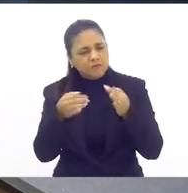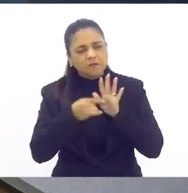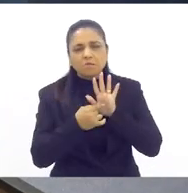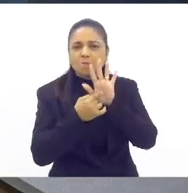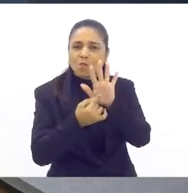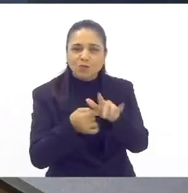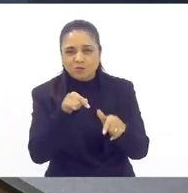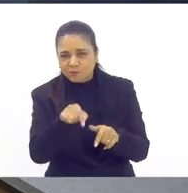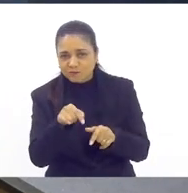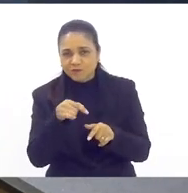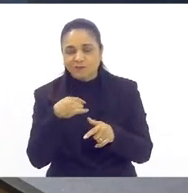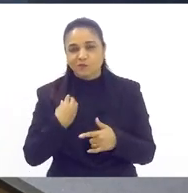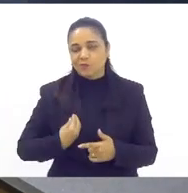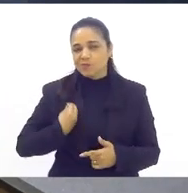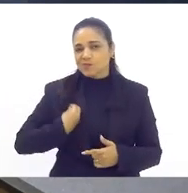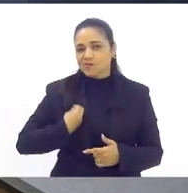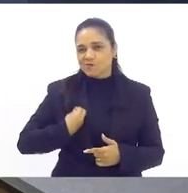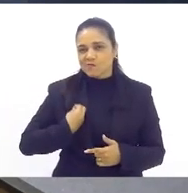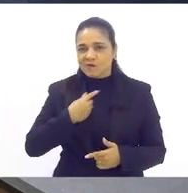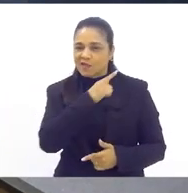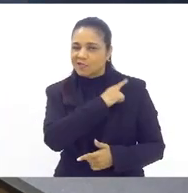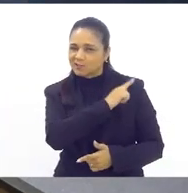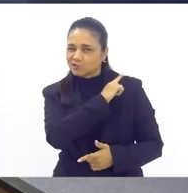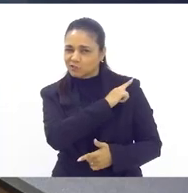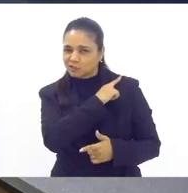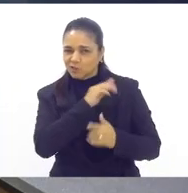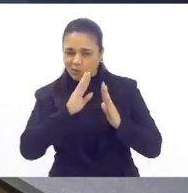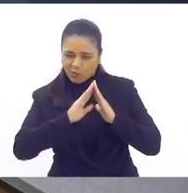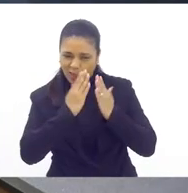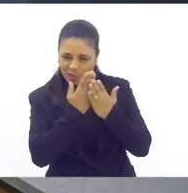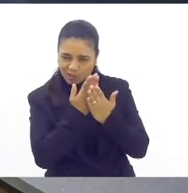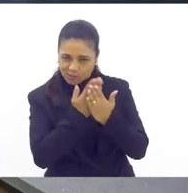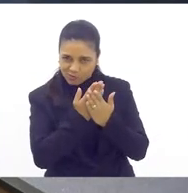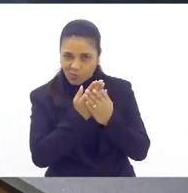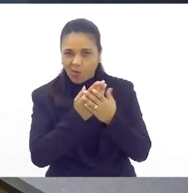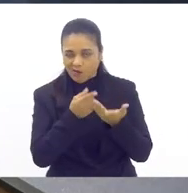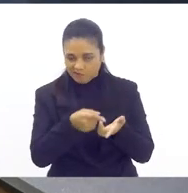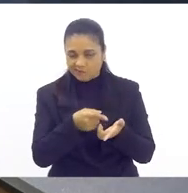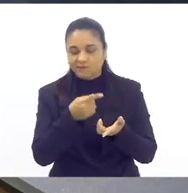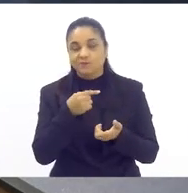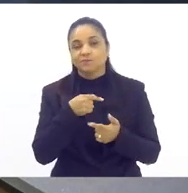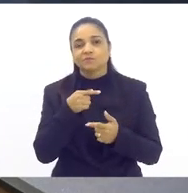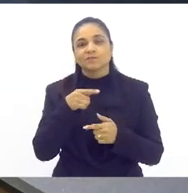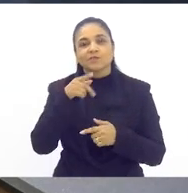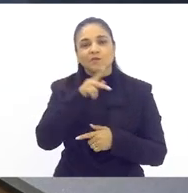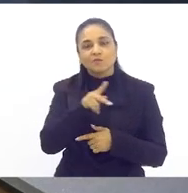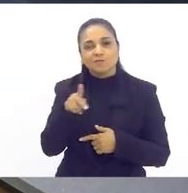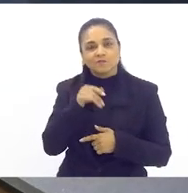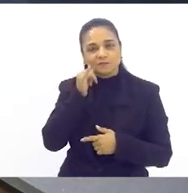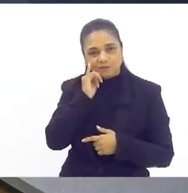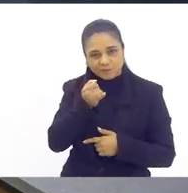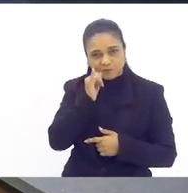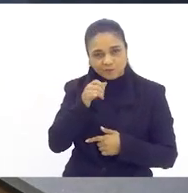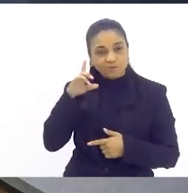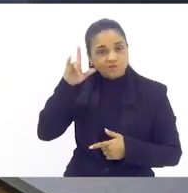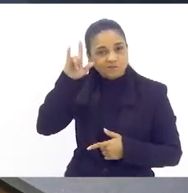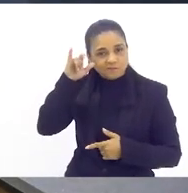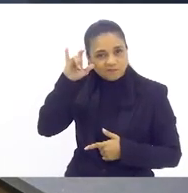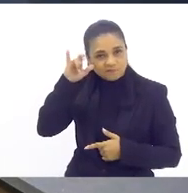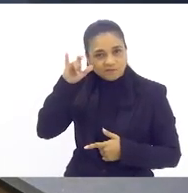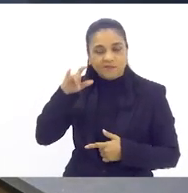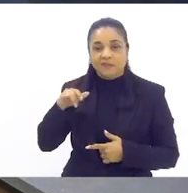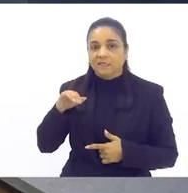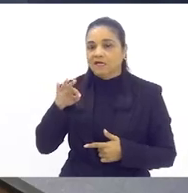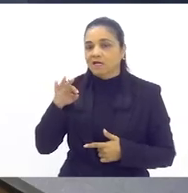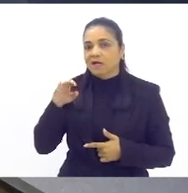do que a gente vive na ponta lá nas escolas e como gestores diz o Professor Altair lá no seu Instagram eu